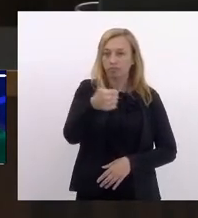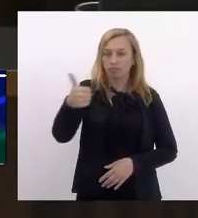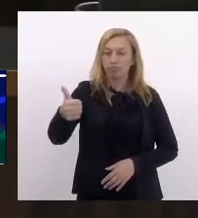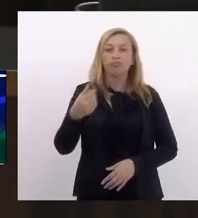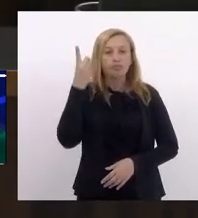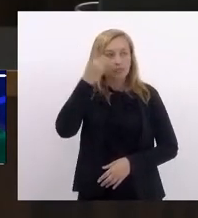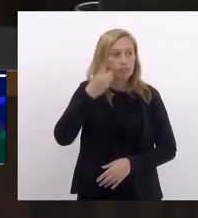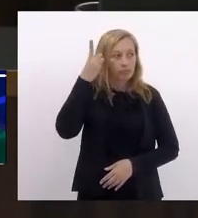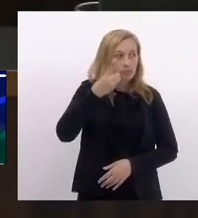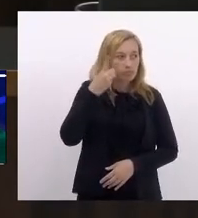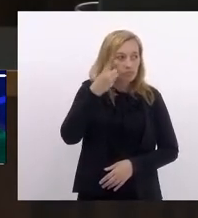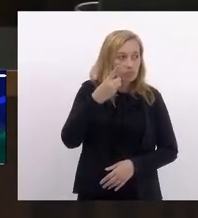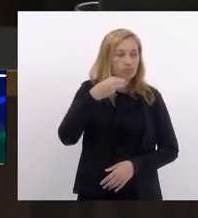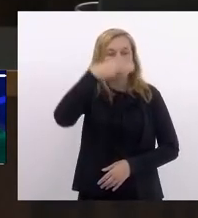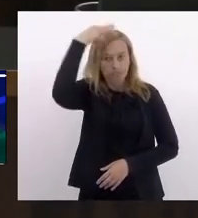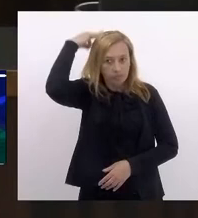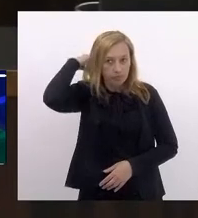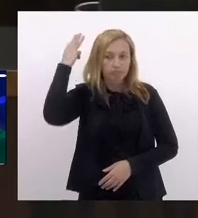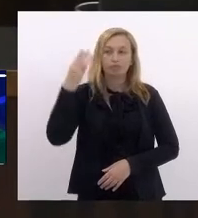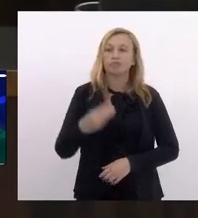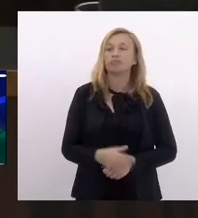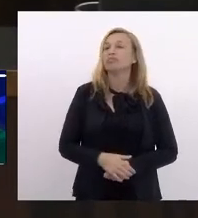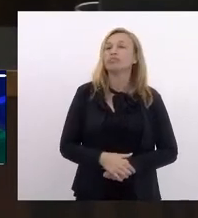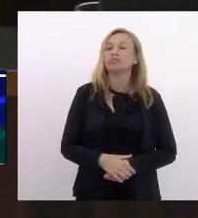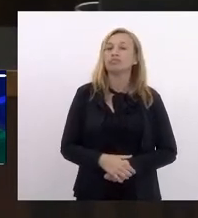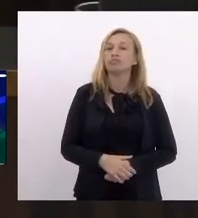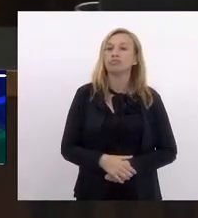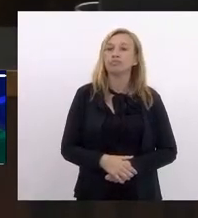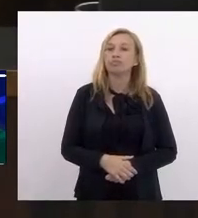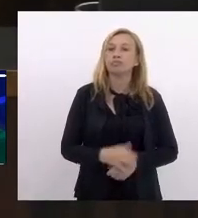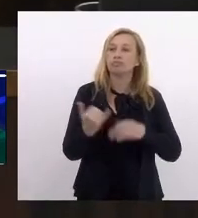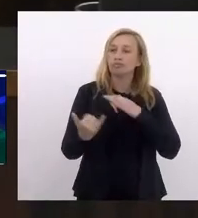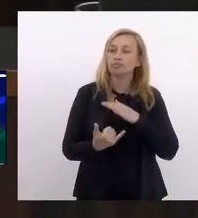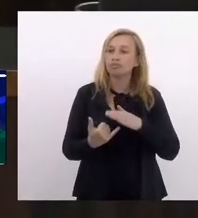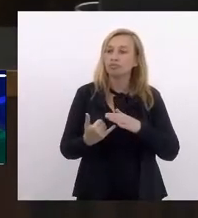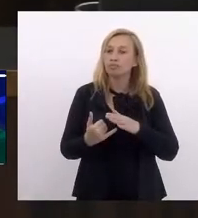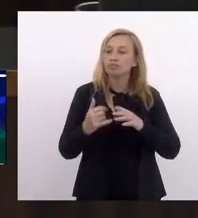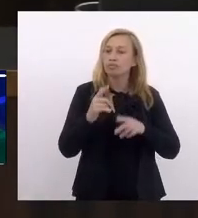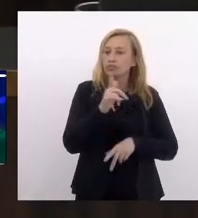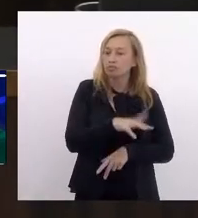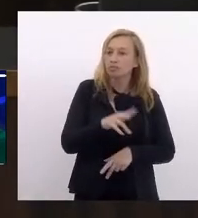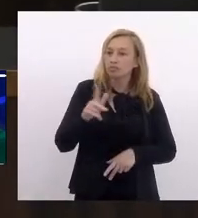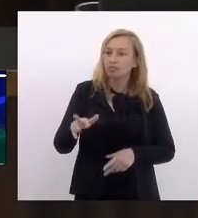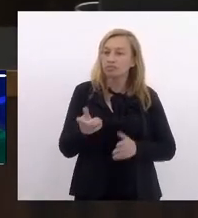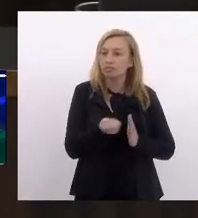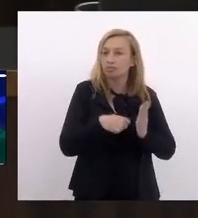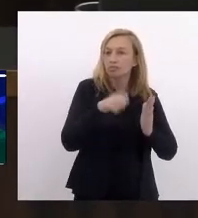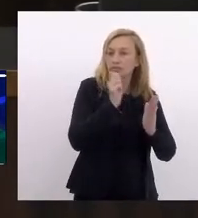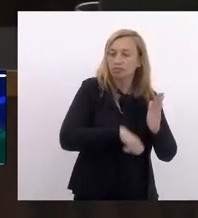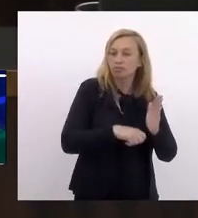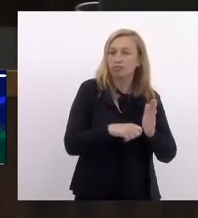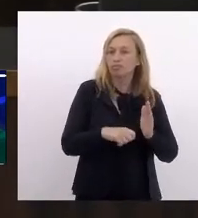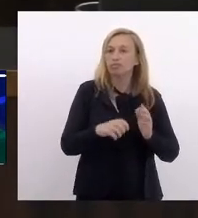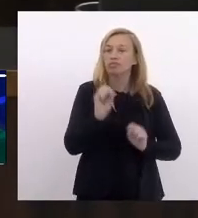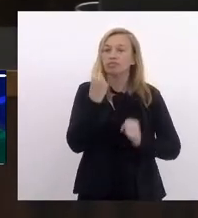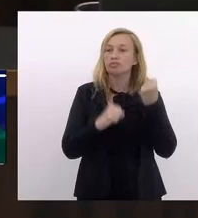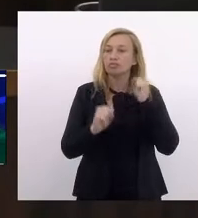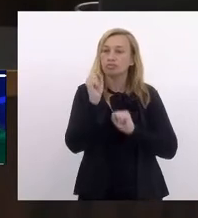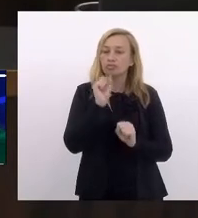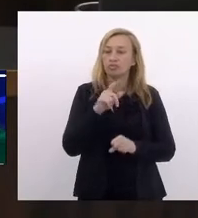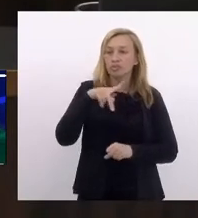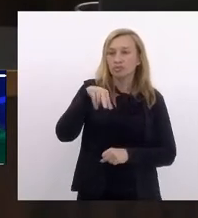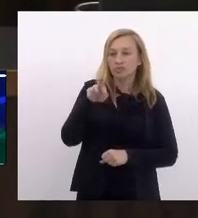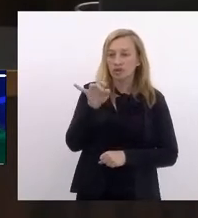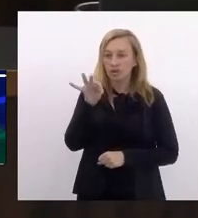5.227/2021, de autoria do deputado Márcio Pacheco, que dispõe sobre a instituição de regime diferenciado de tributação para a indústria náutica com base